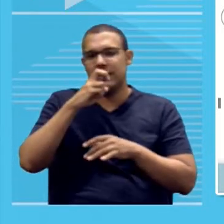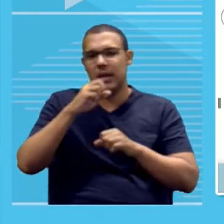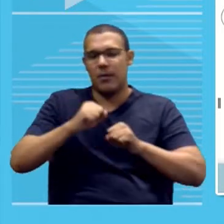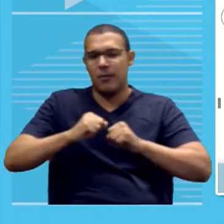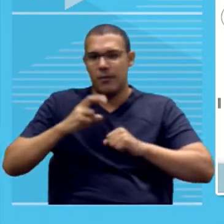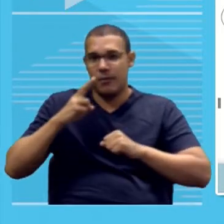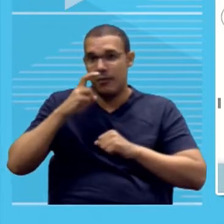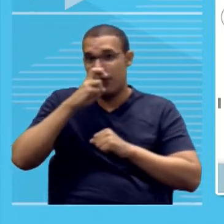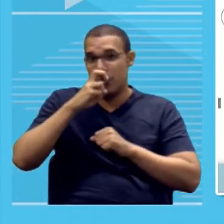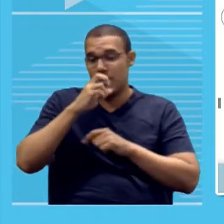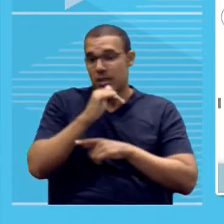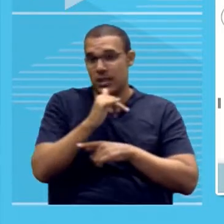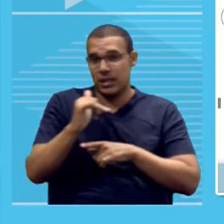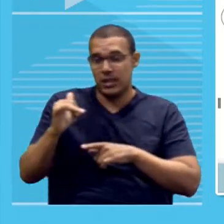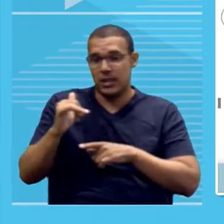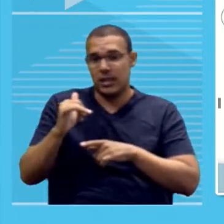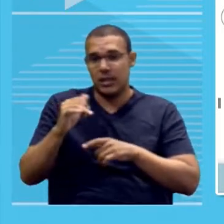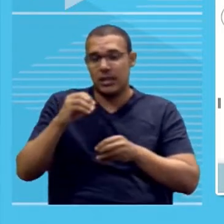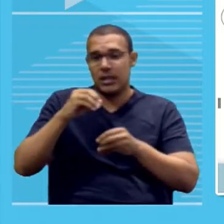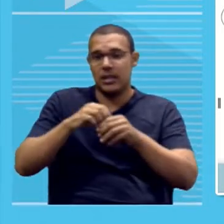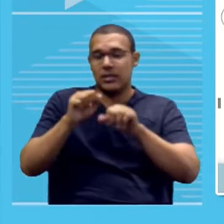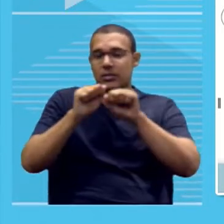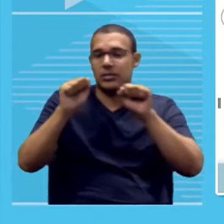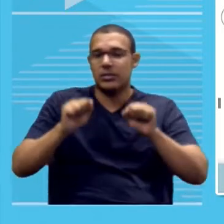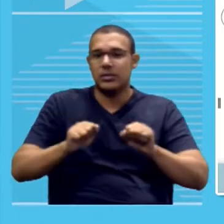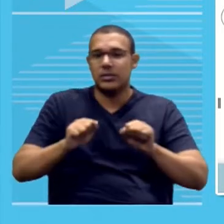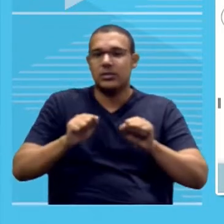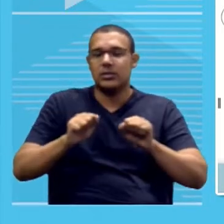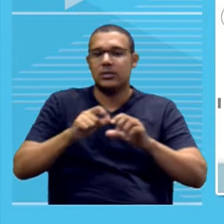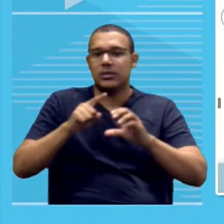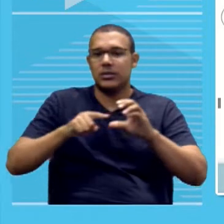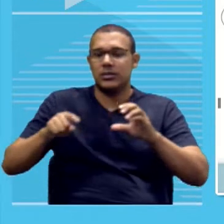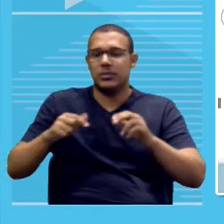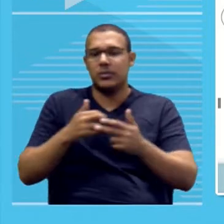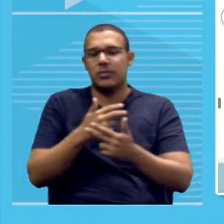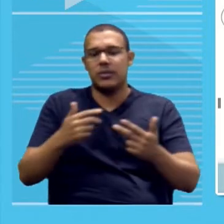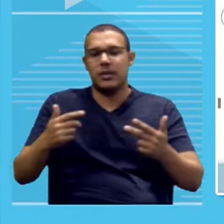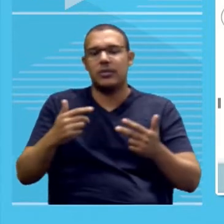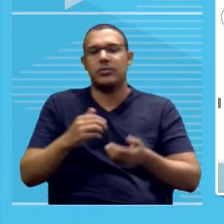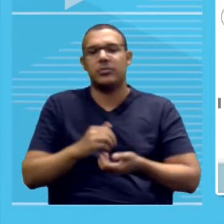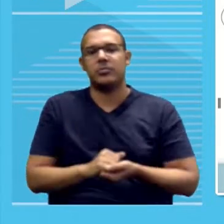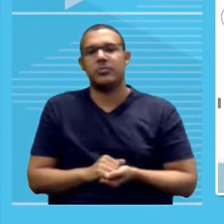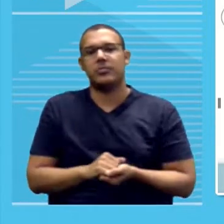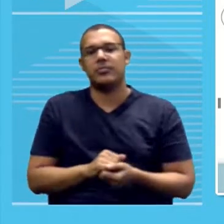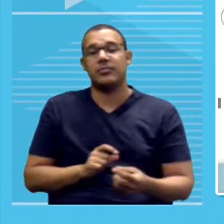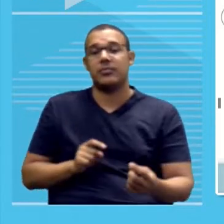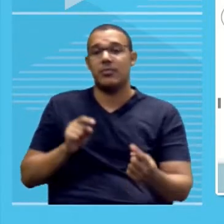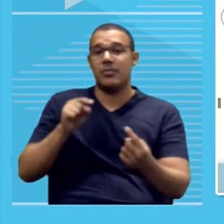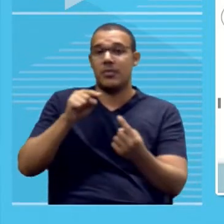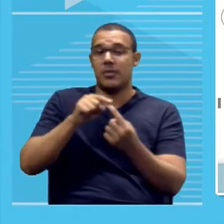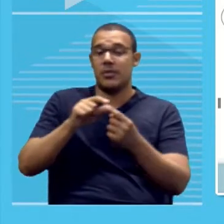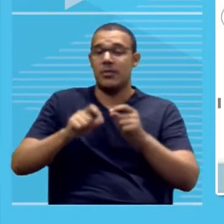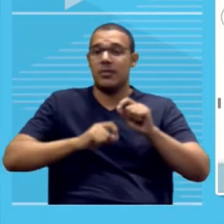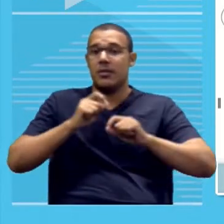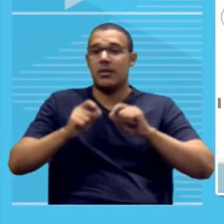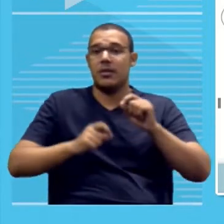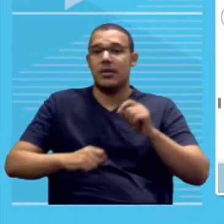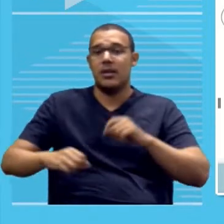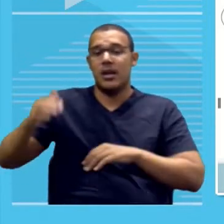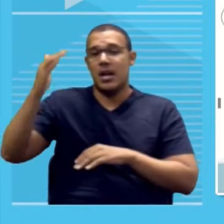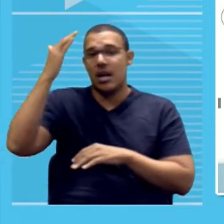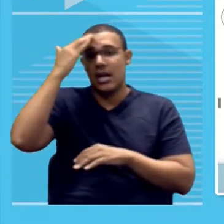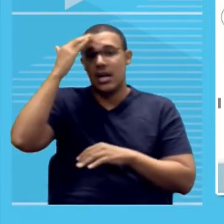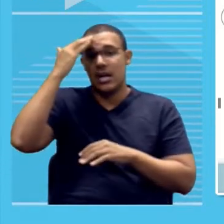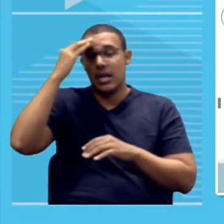corrente elétrica em circuitos elétricos, compostos por diferentes componentes. O objetivo do nosso estudo hoje é entender o